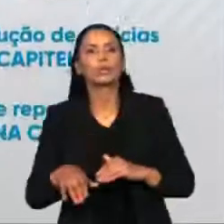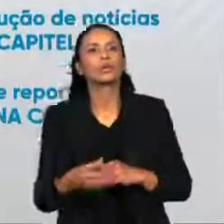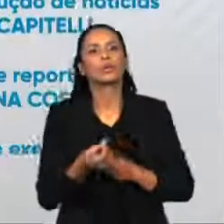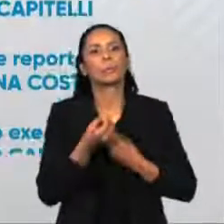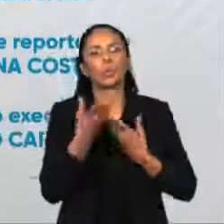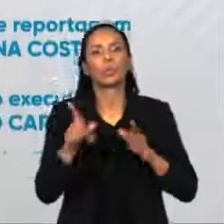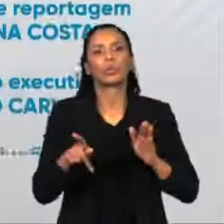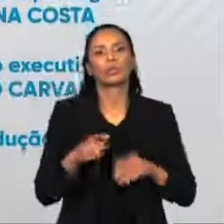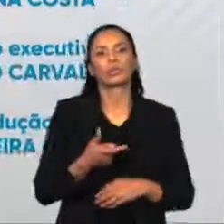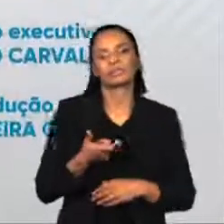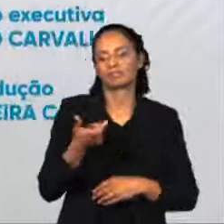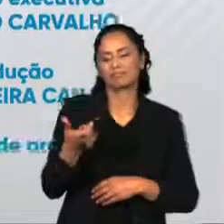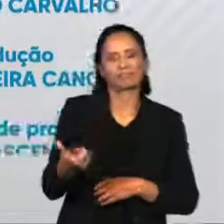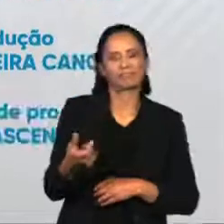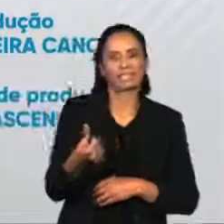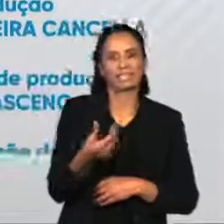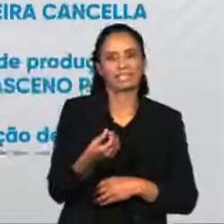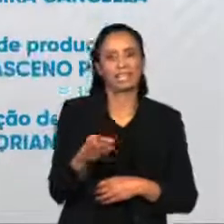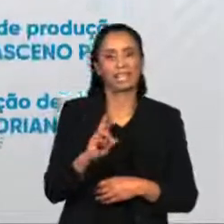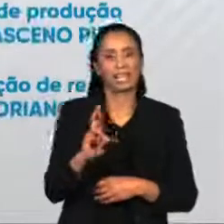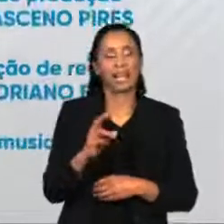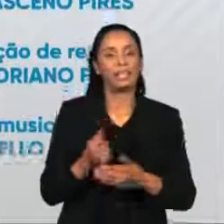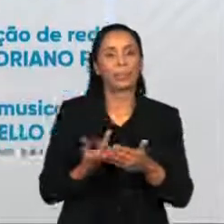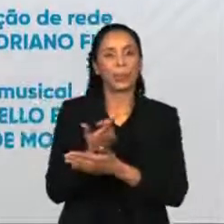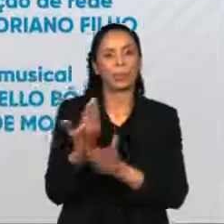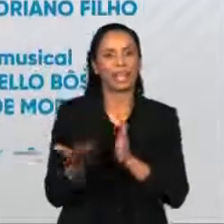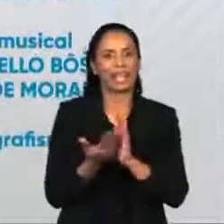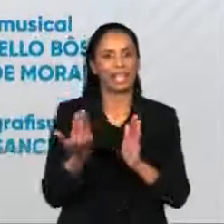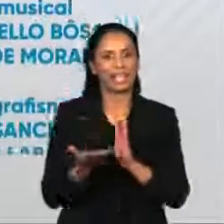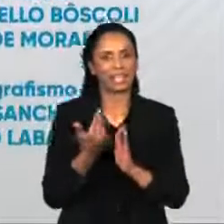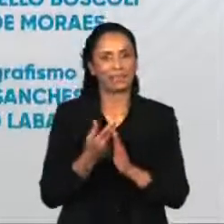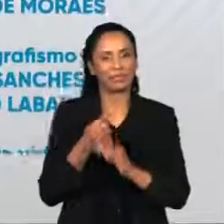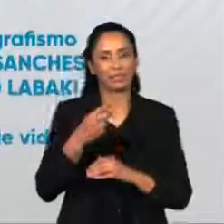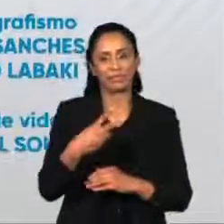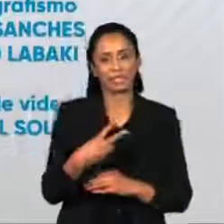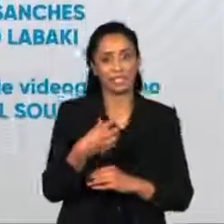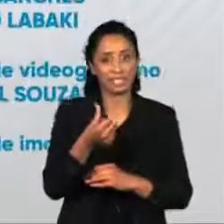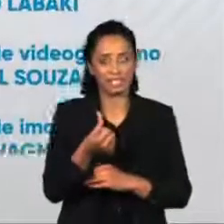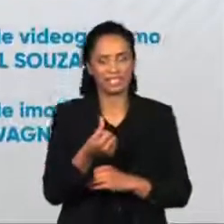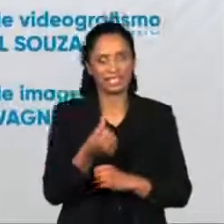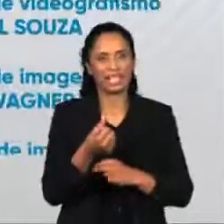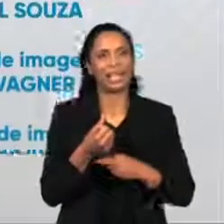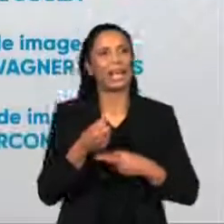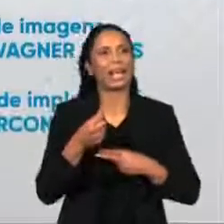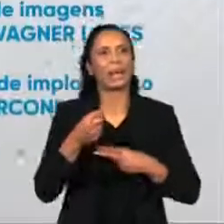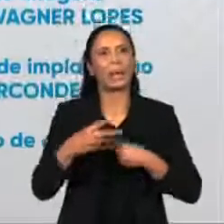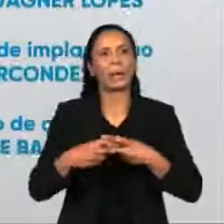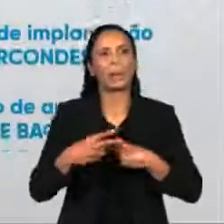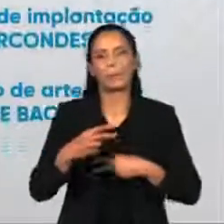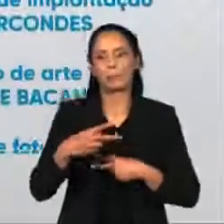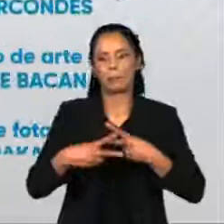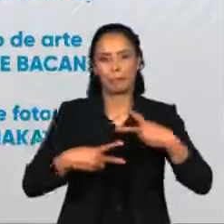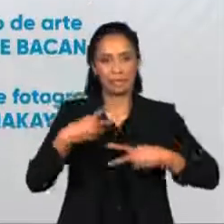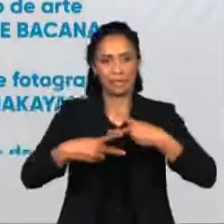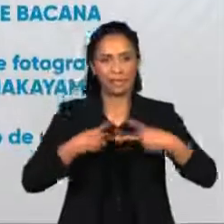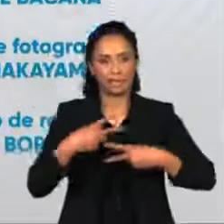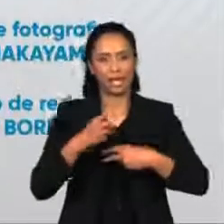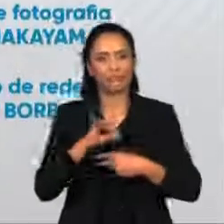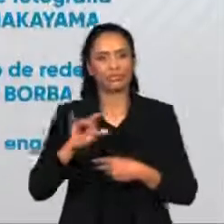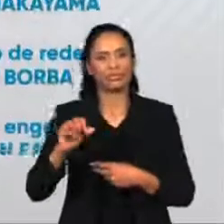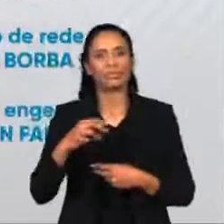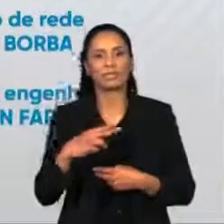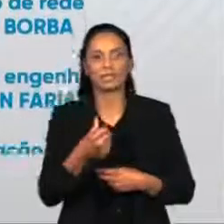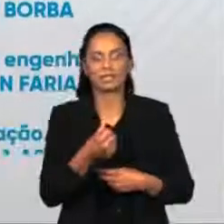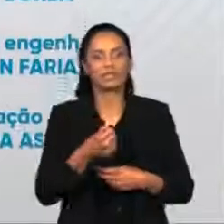crédito no valor de sessenta reais para comprar livros A 26ª bienal vai até o dia Dez de Julho no Expo